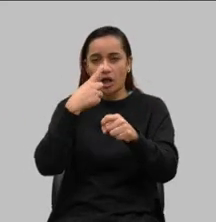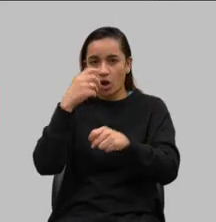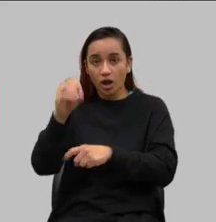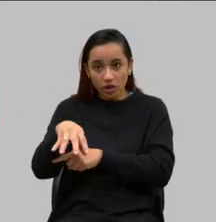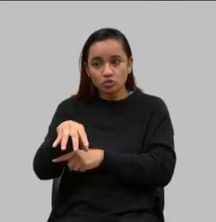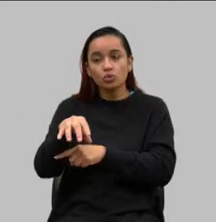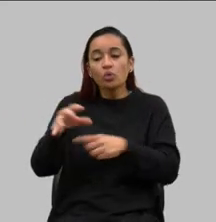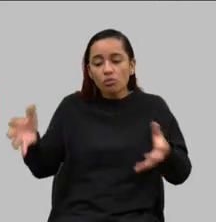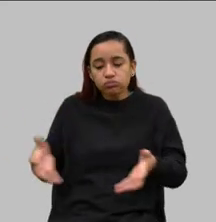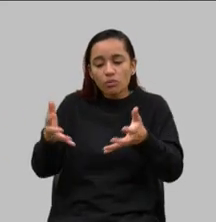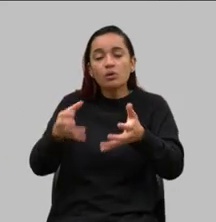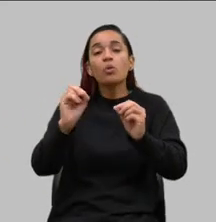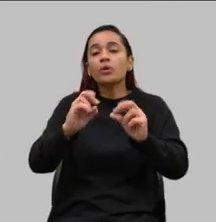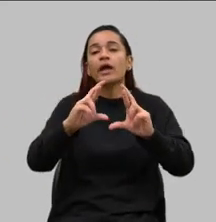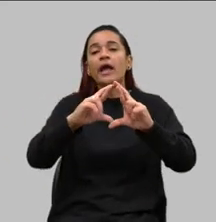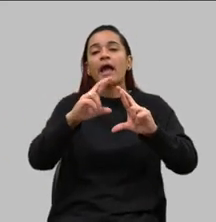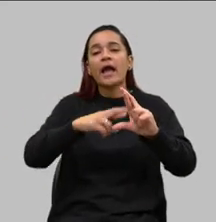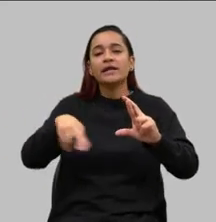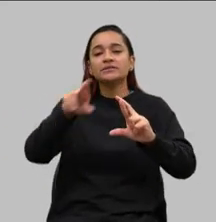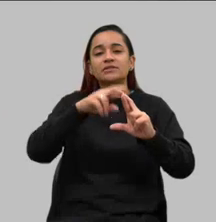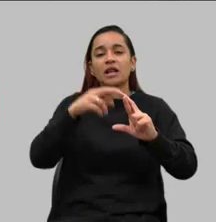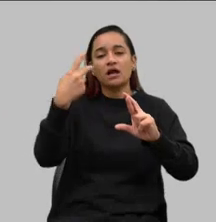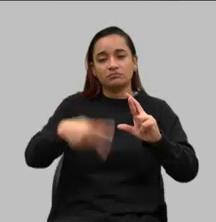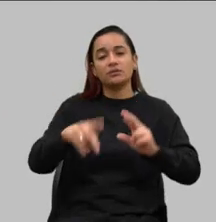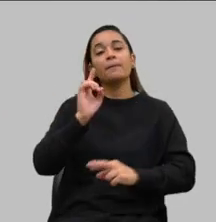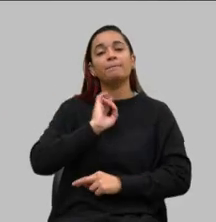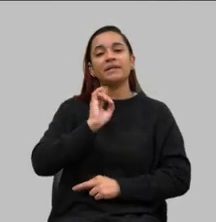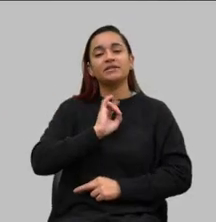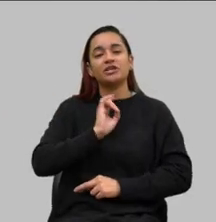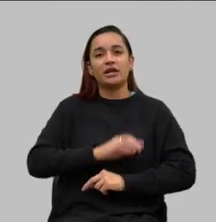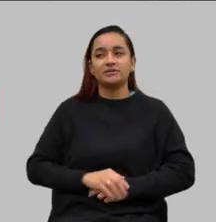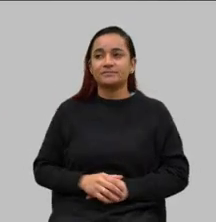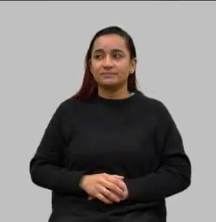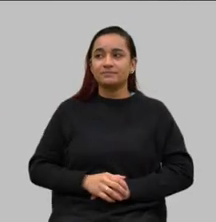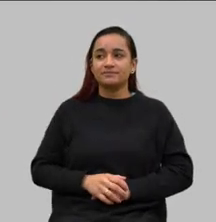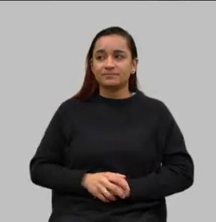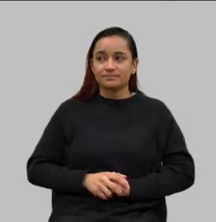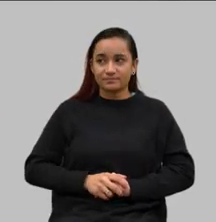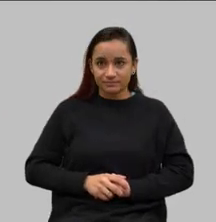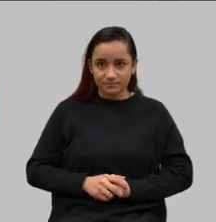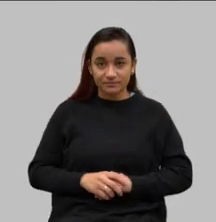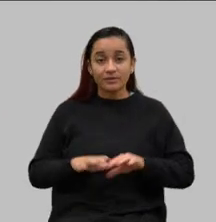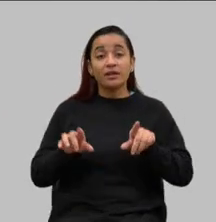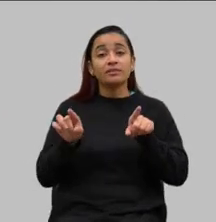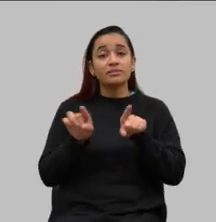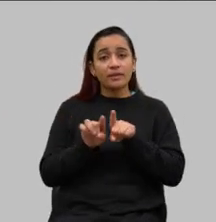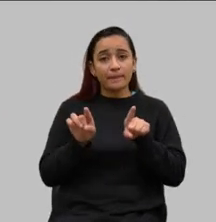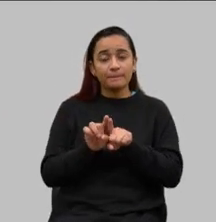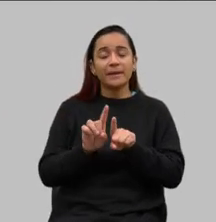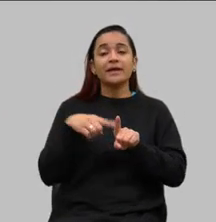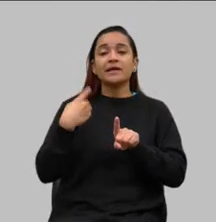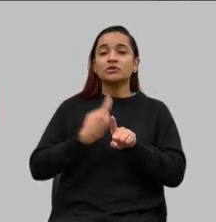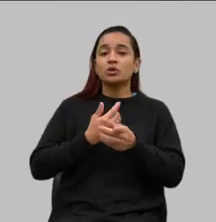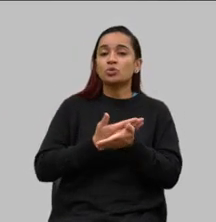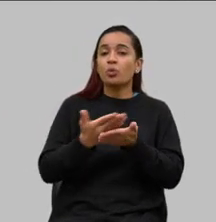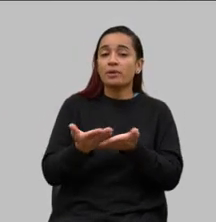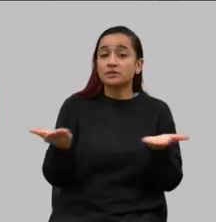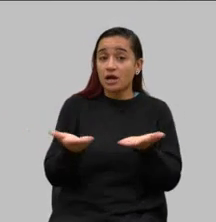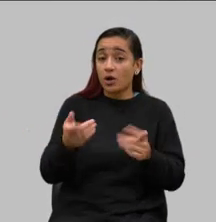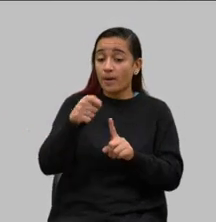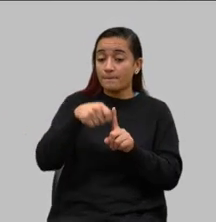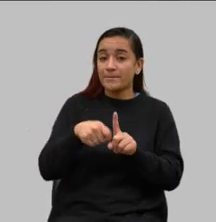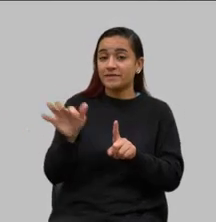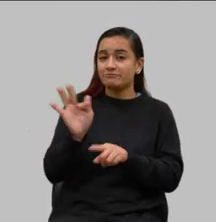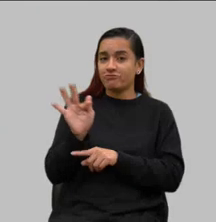reciclagem no estado de Minas Gerais eh também iniciamos em fevereiro desse ano